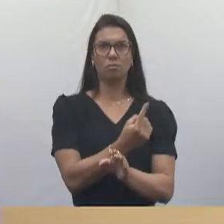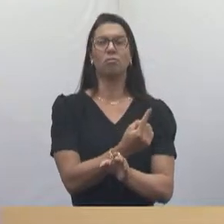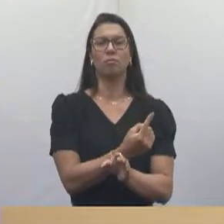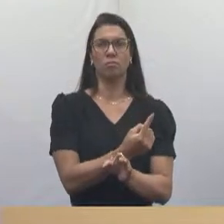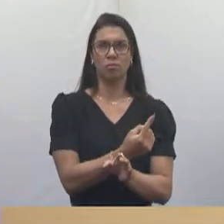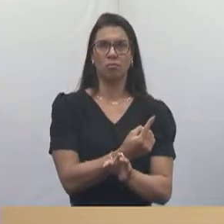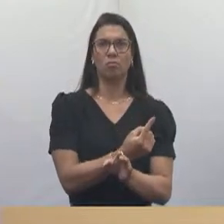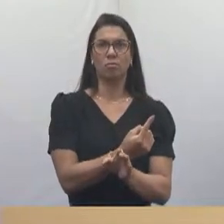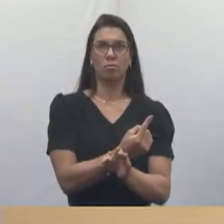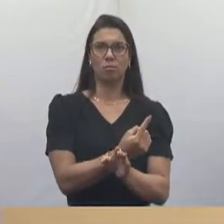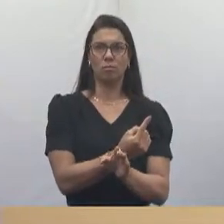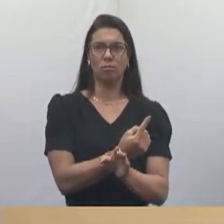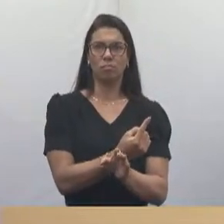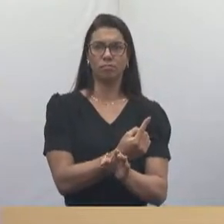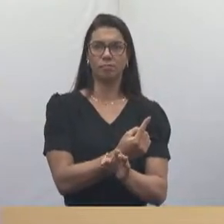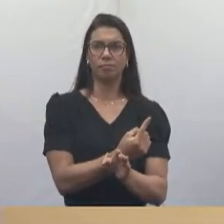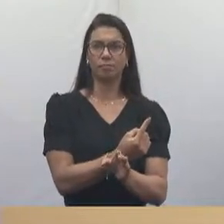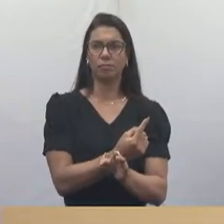mediante